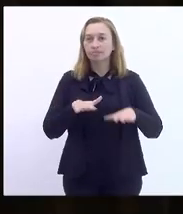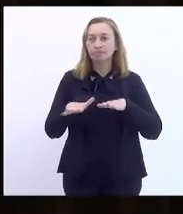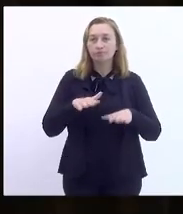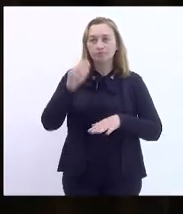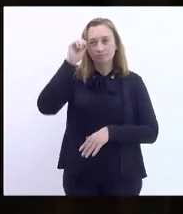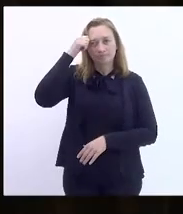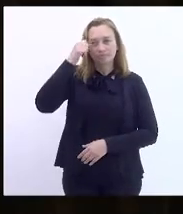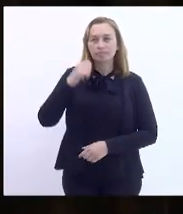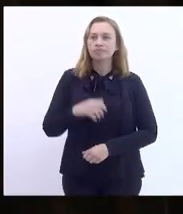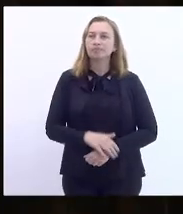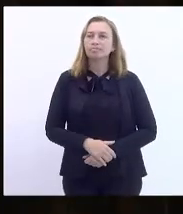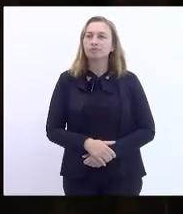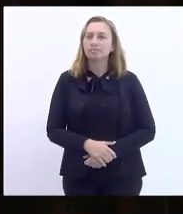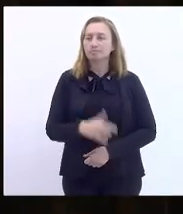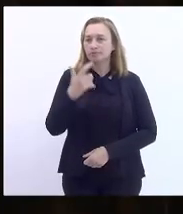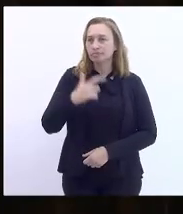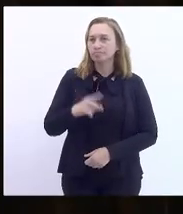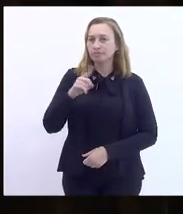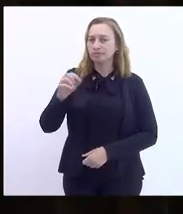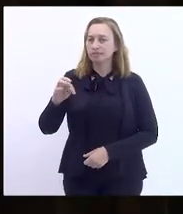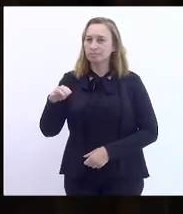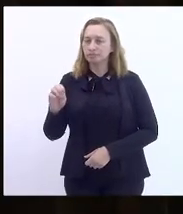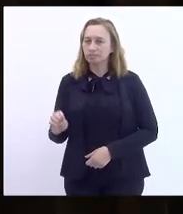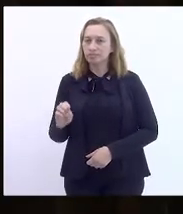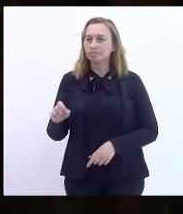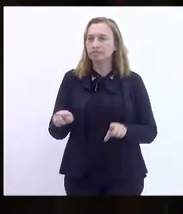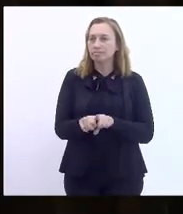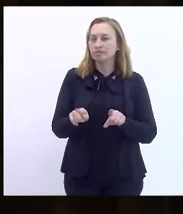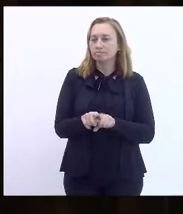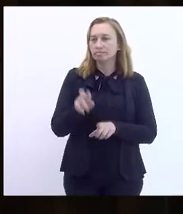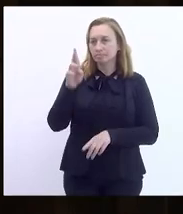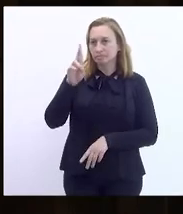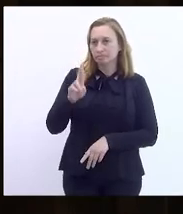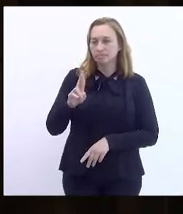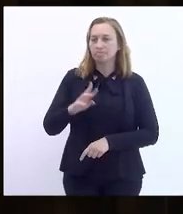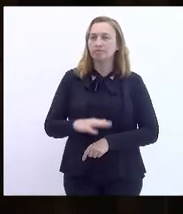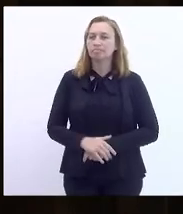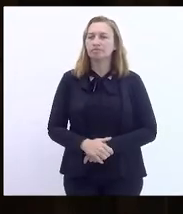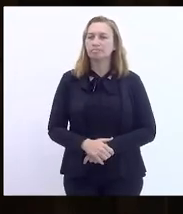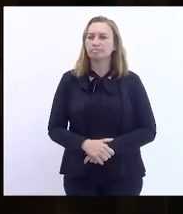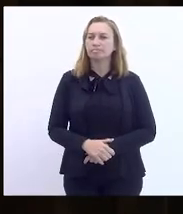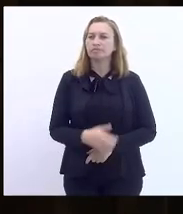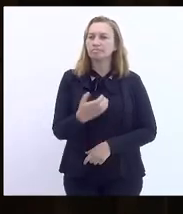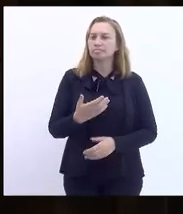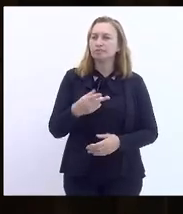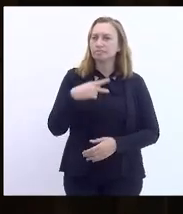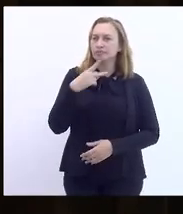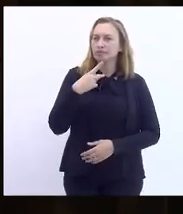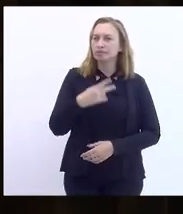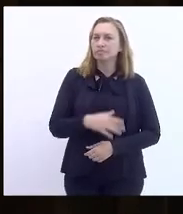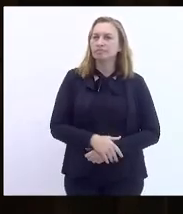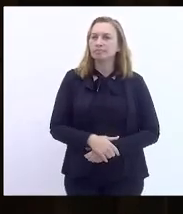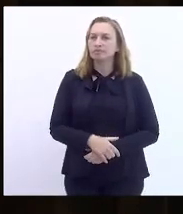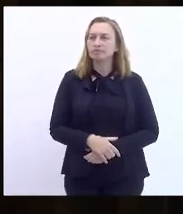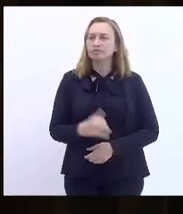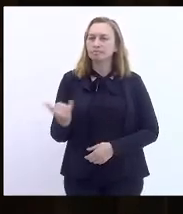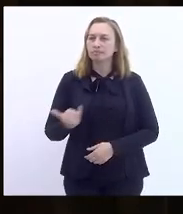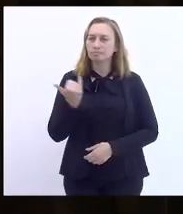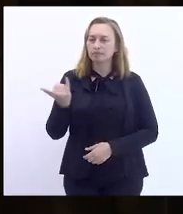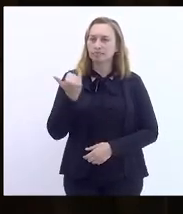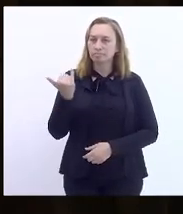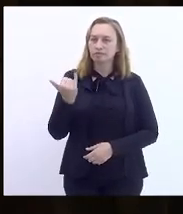negro querer fazer um vir toda a zona norte também te relengo e que ele vai começar dizendo né que é extremamente